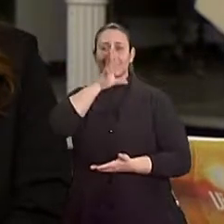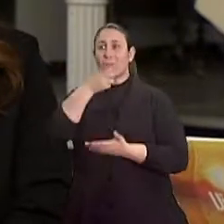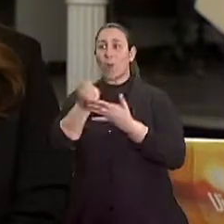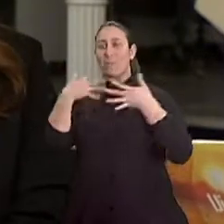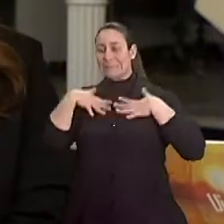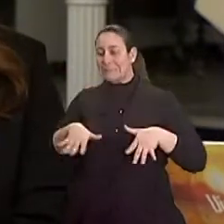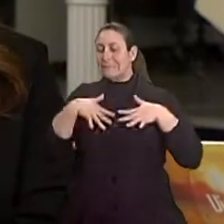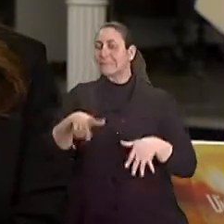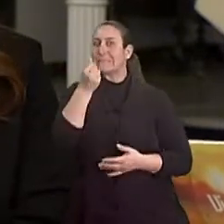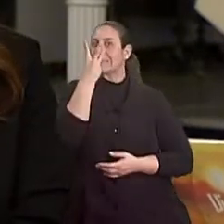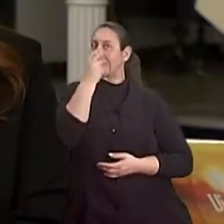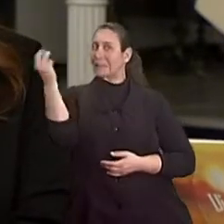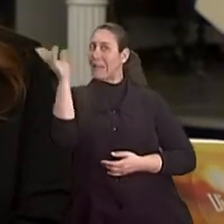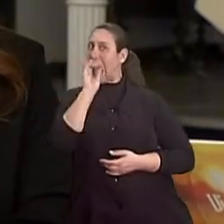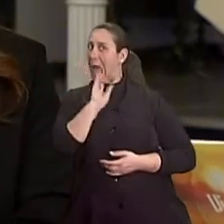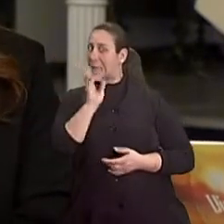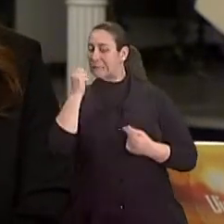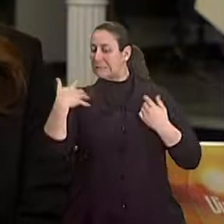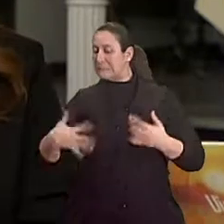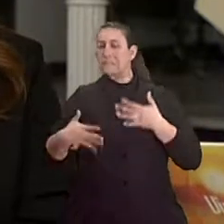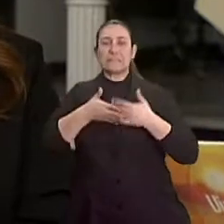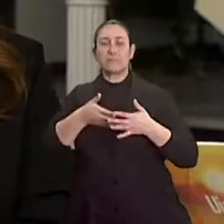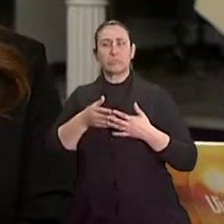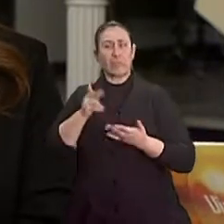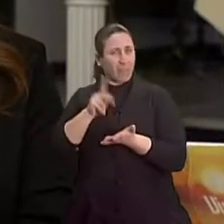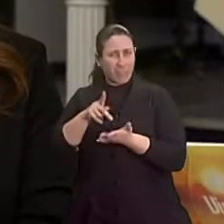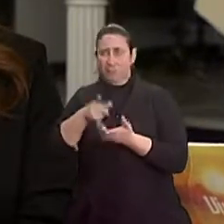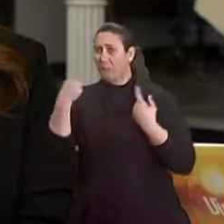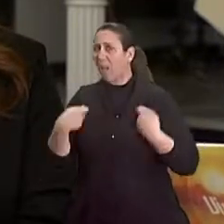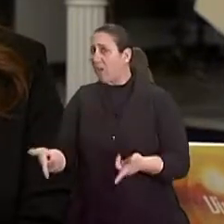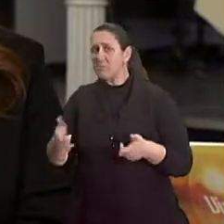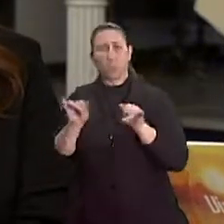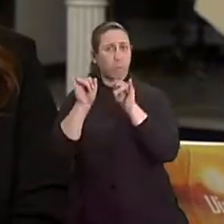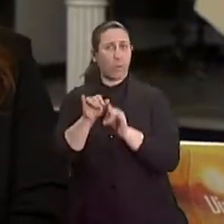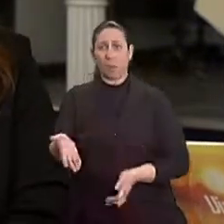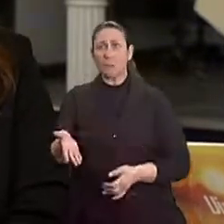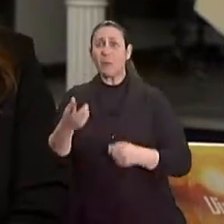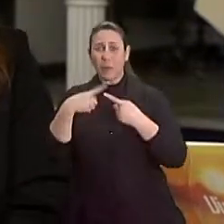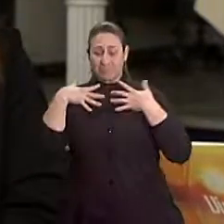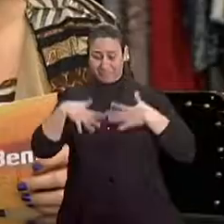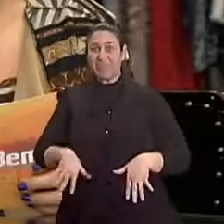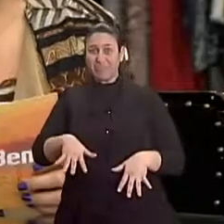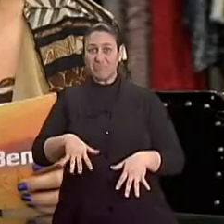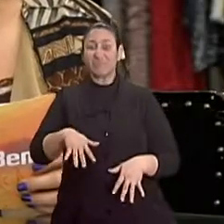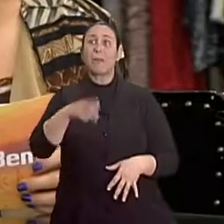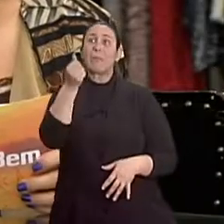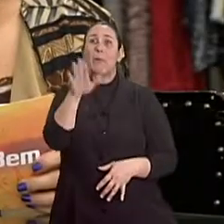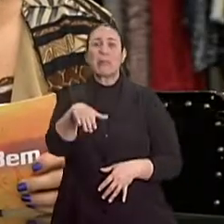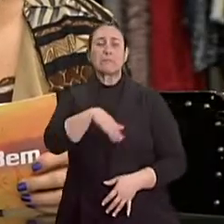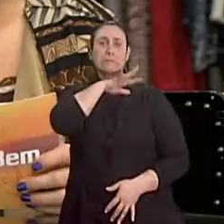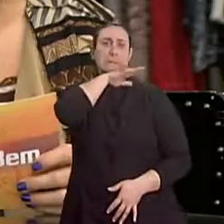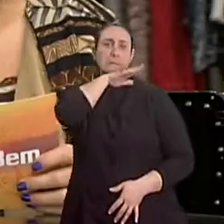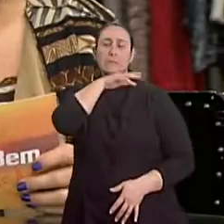vestidinhos de R$300, elas gastam bem. Não, elas gastam mal. Uhum. Porque elas compram vestidos baratos e ruins. Uhum. E tem